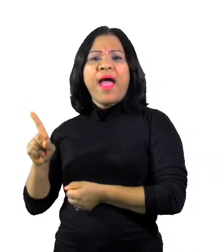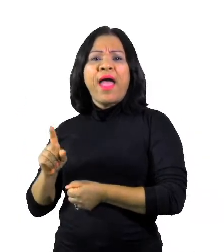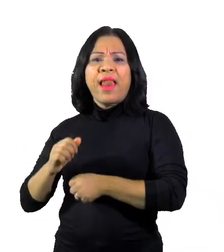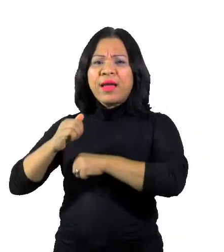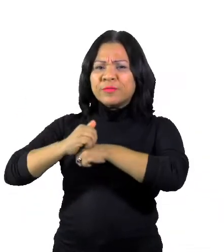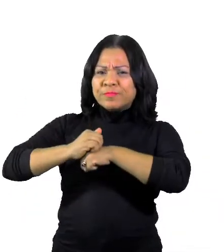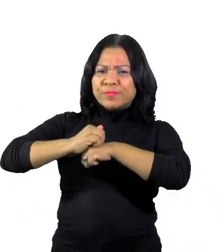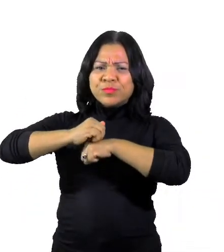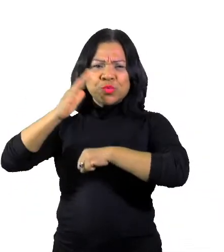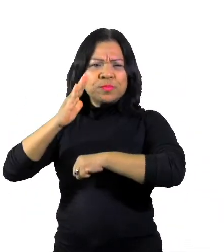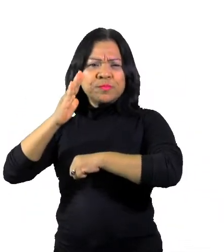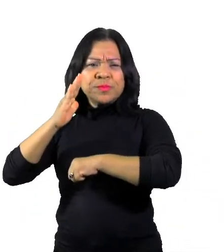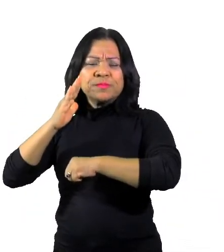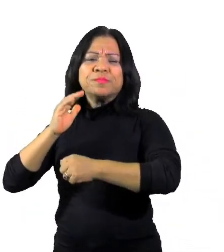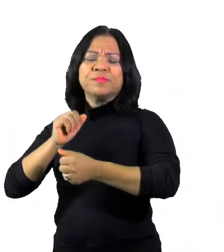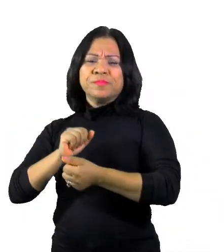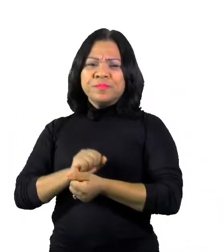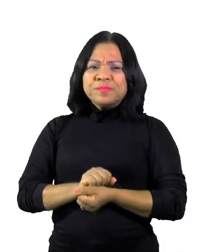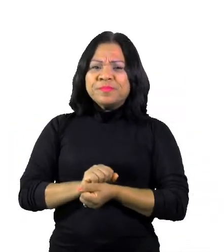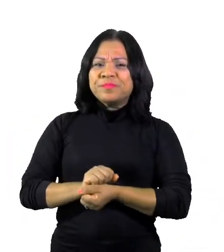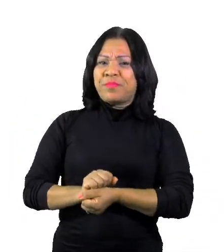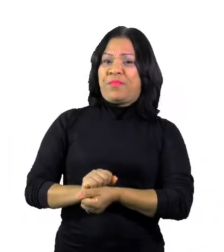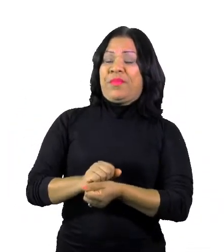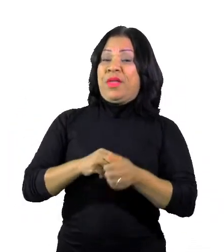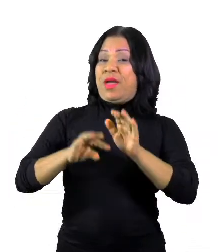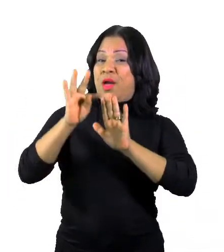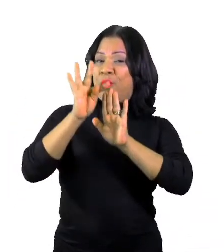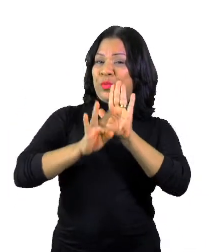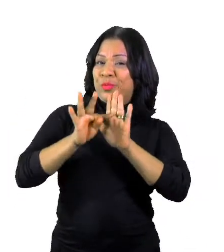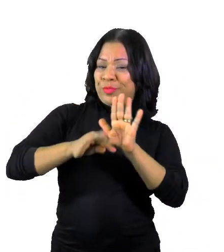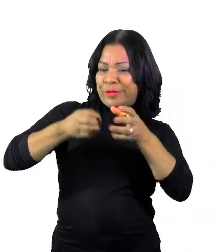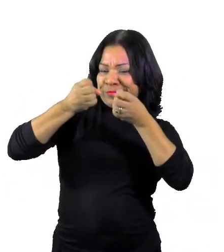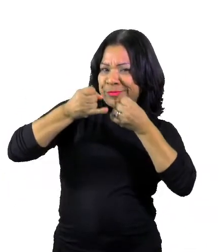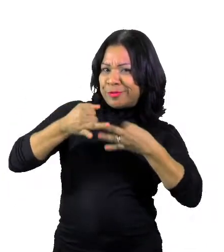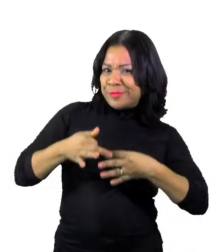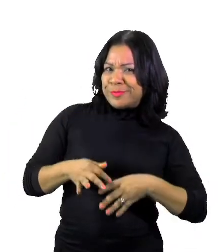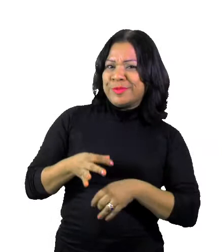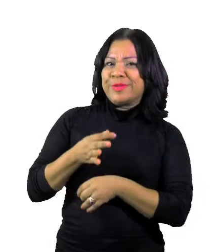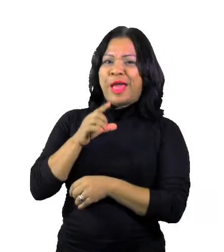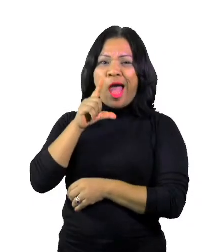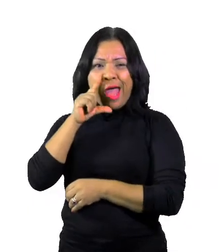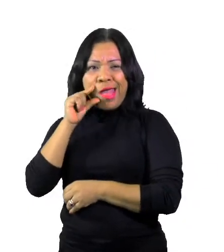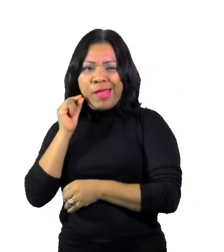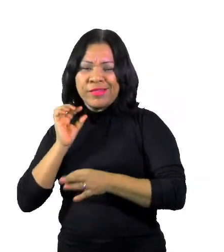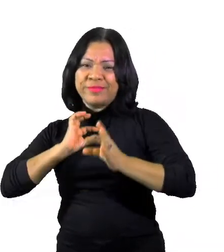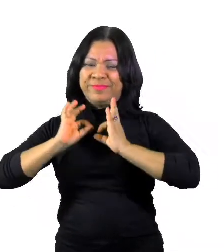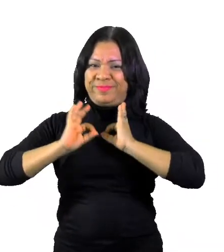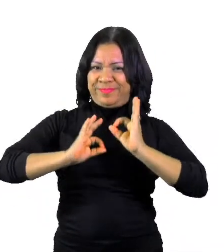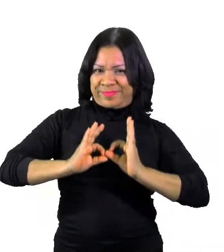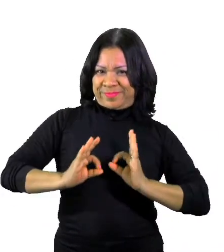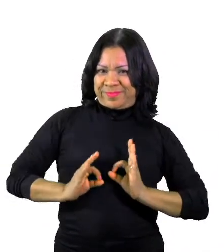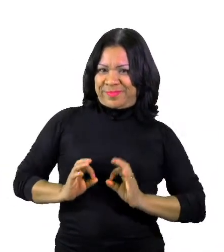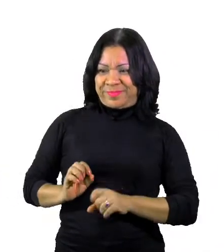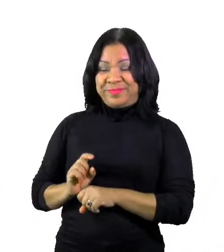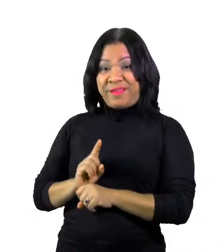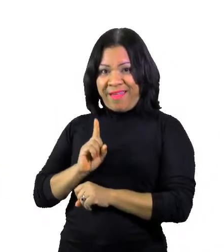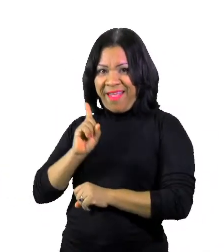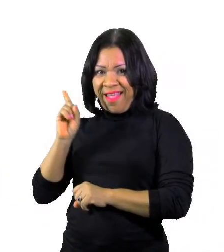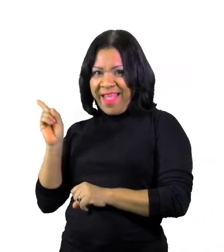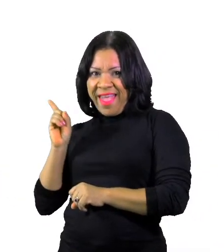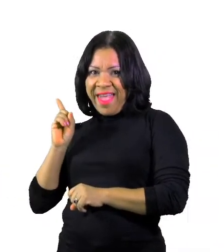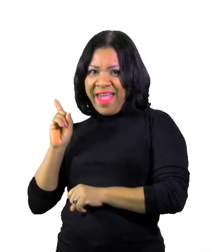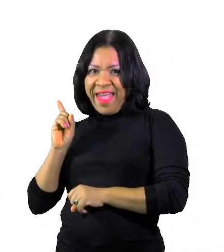A onça. Mas o texto vai falar da onça pintada. Então, ela é super. Vamos